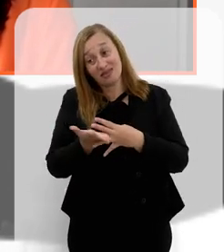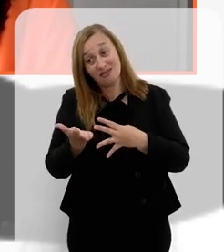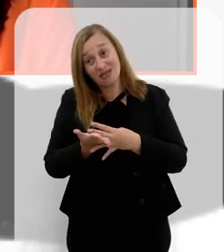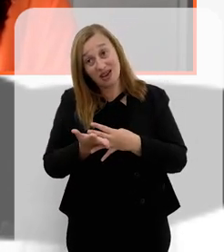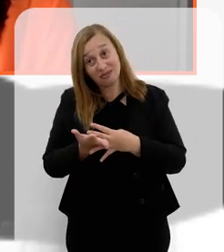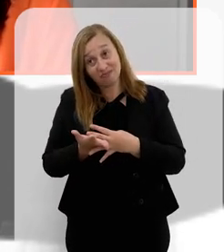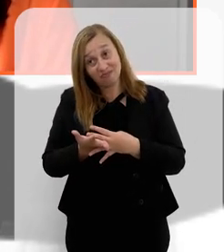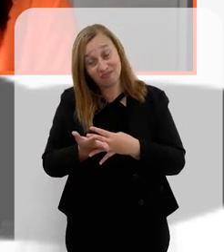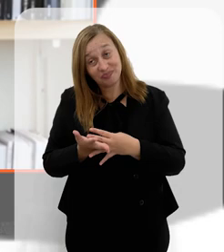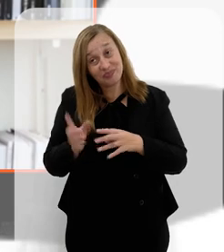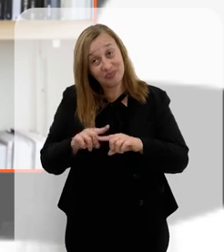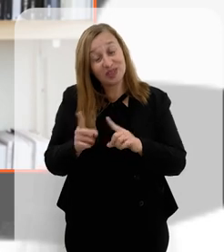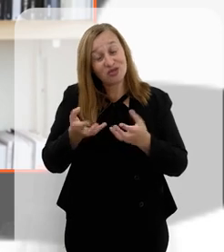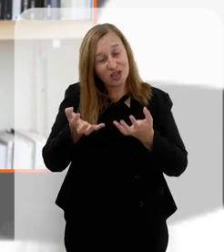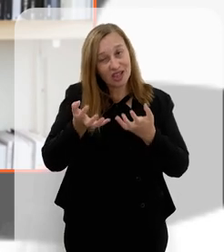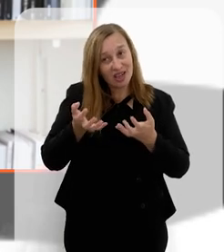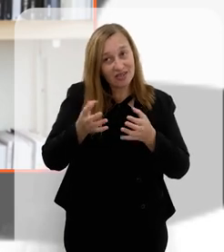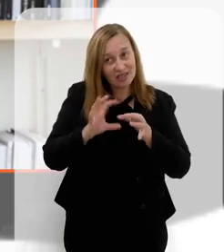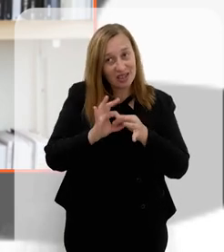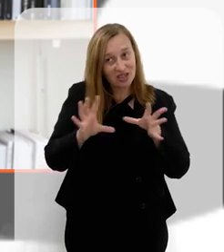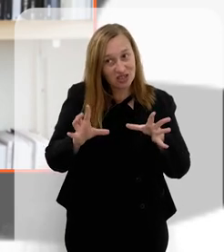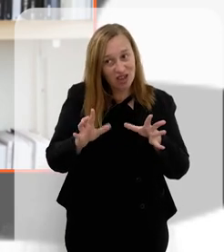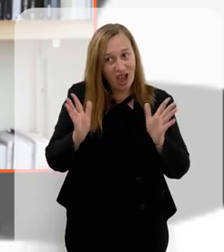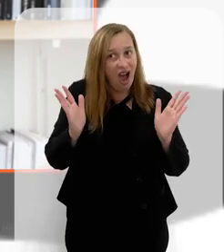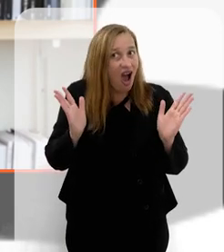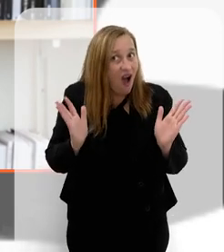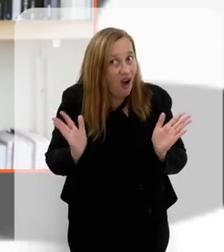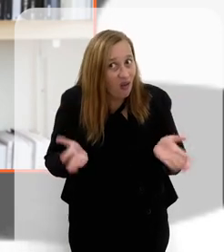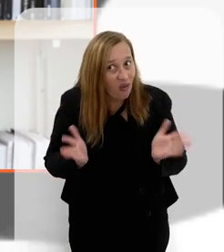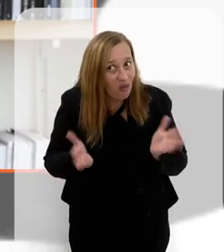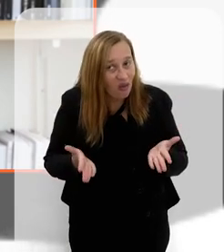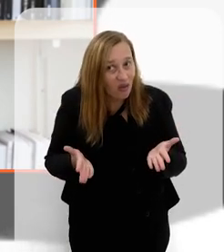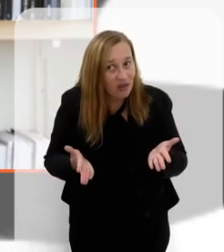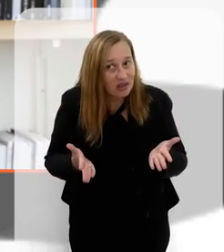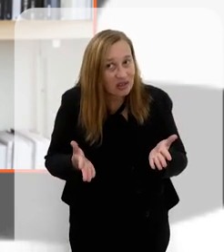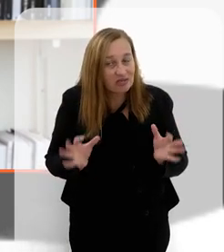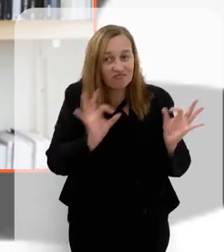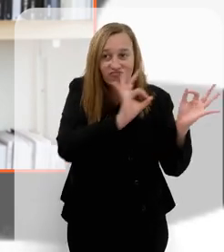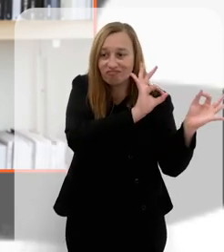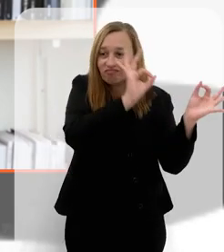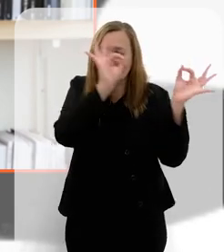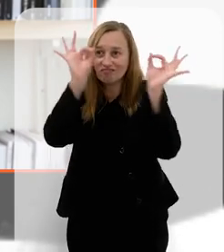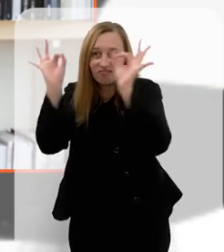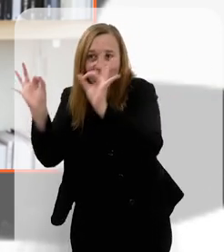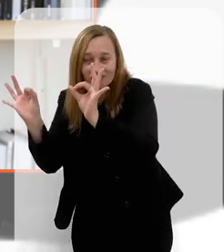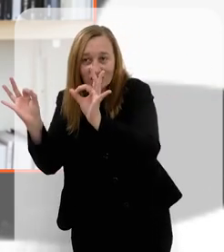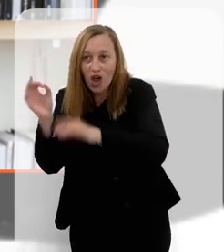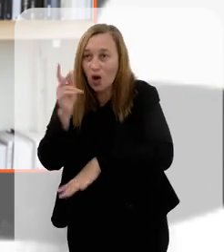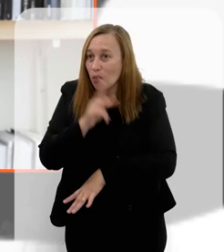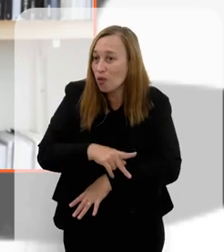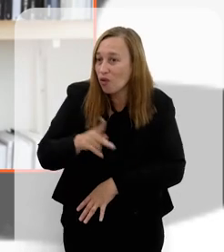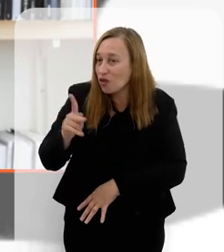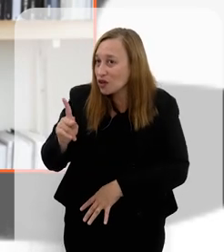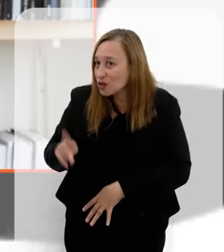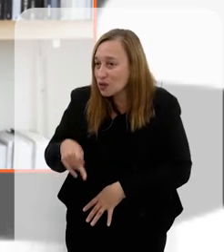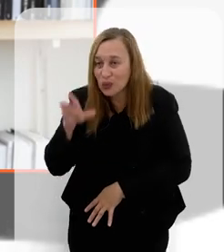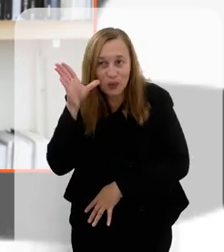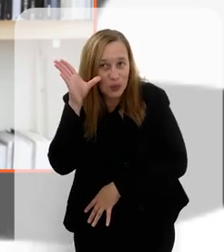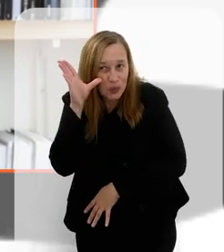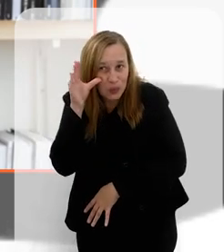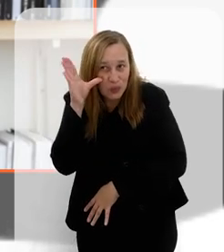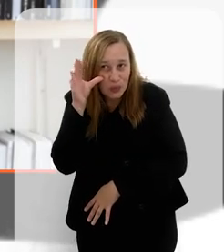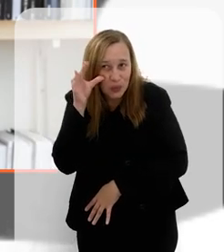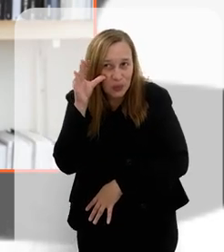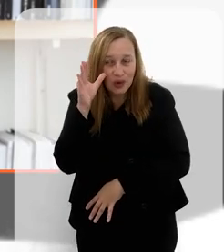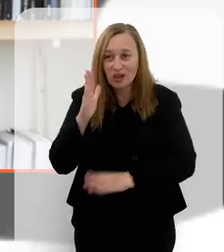fazer um intervalo, mas eu já quero deixar agora o nosso espectador intrigado, os professores, sobretudo